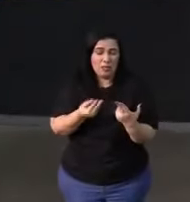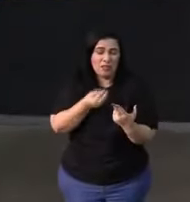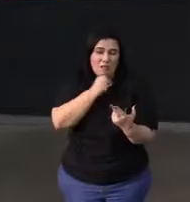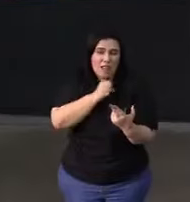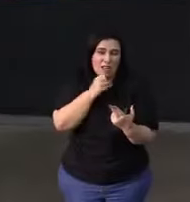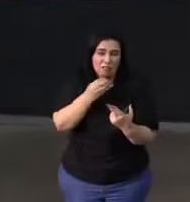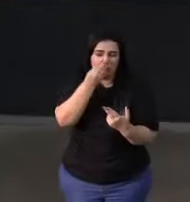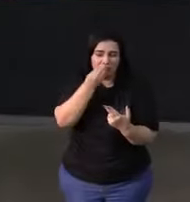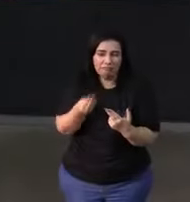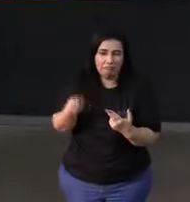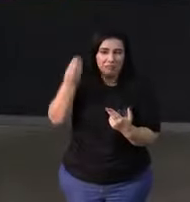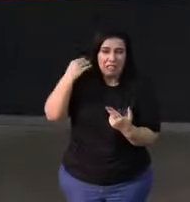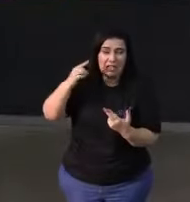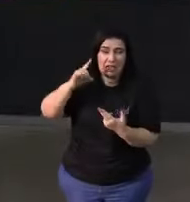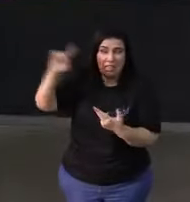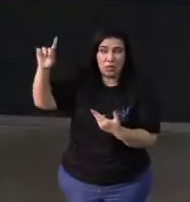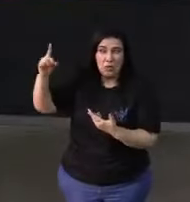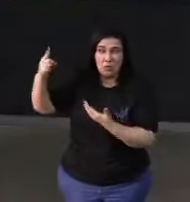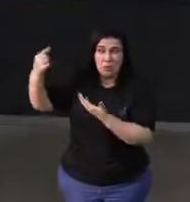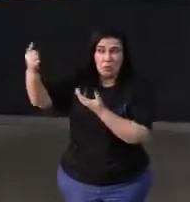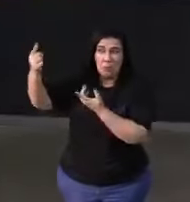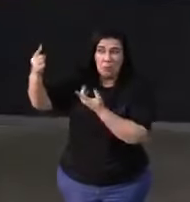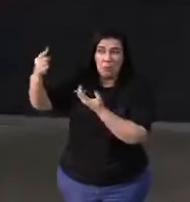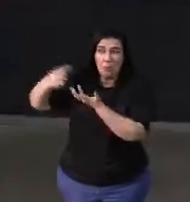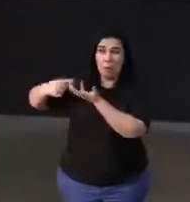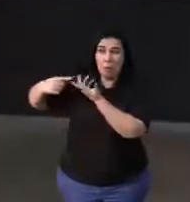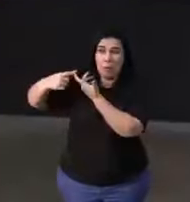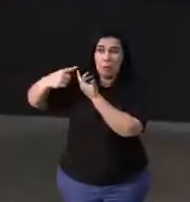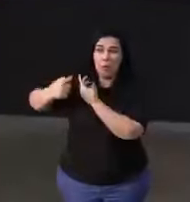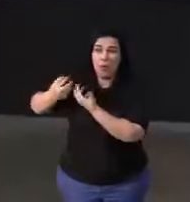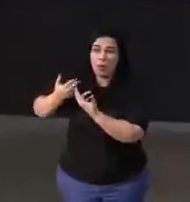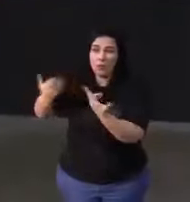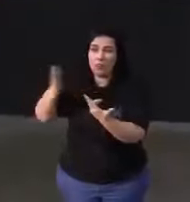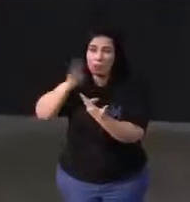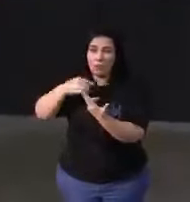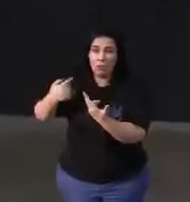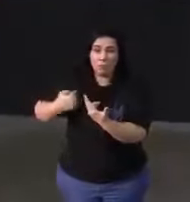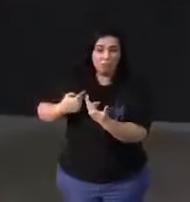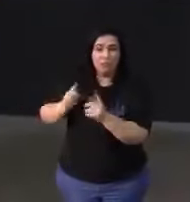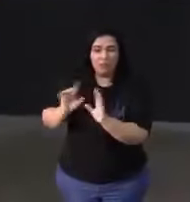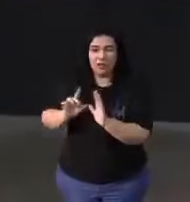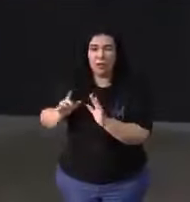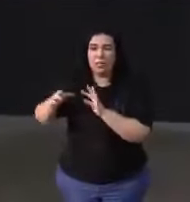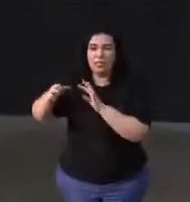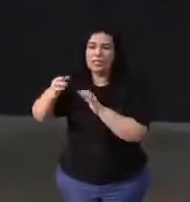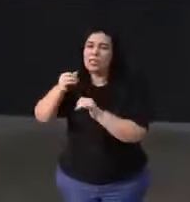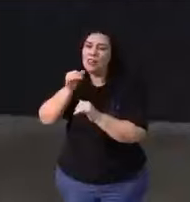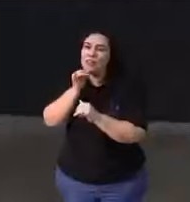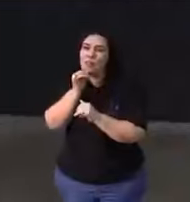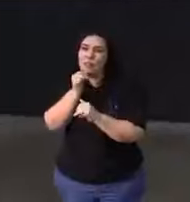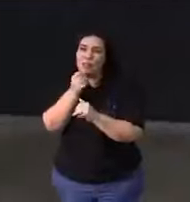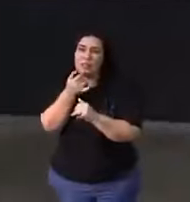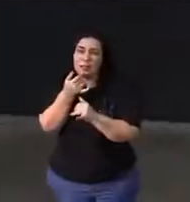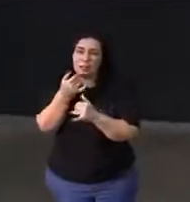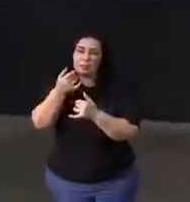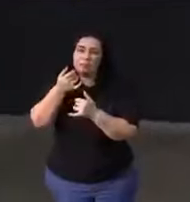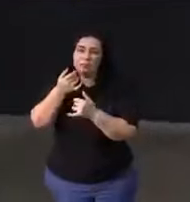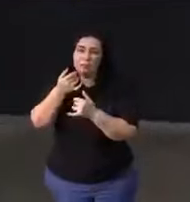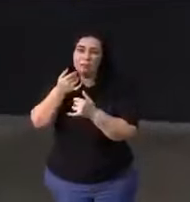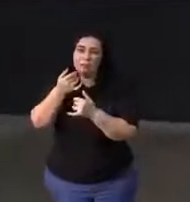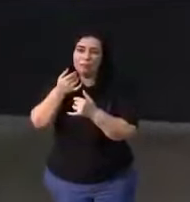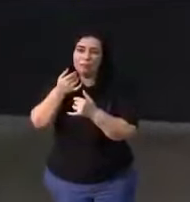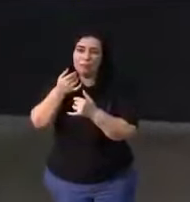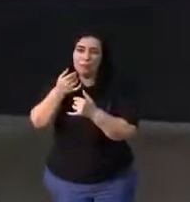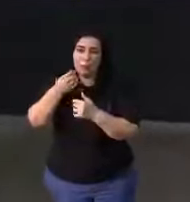Deus não vai me apontar nenhum mal contra mim. Pelo contrário, Ele rasga a cédula aquela contra mim, contra você, e crava na